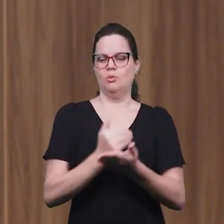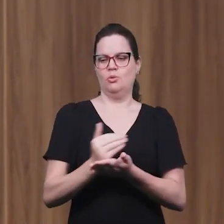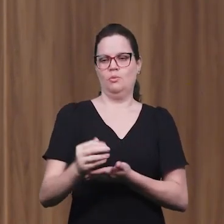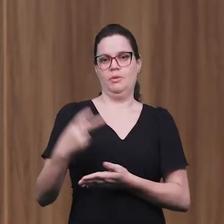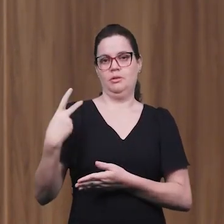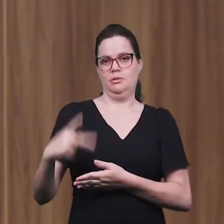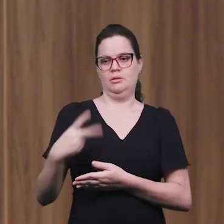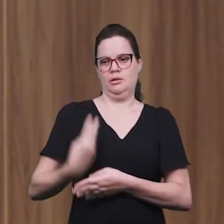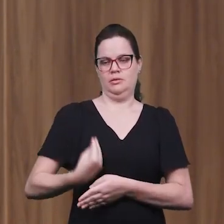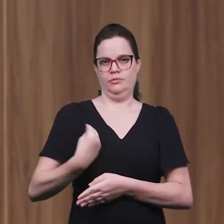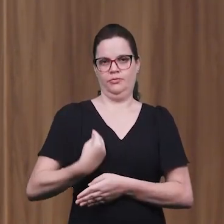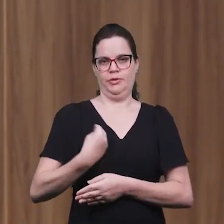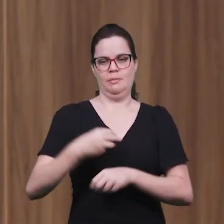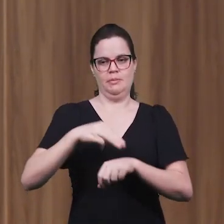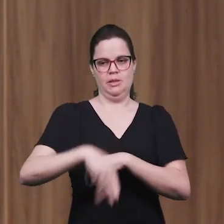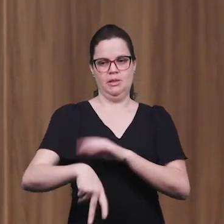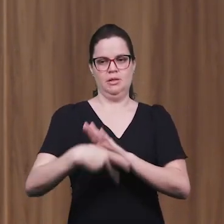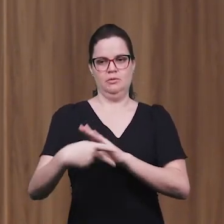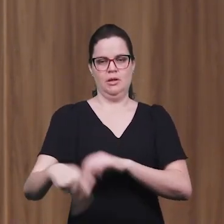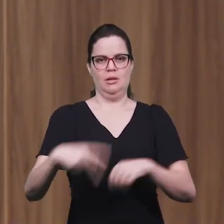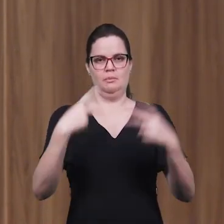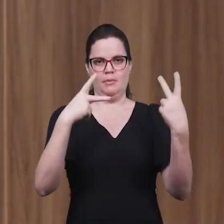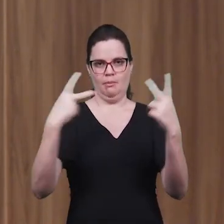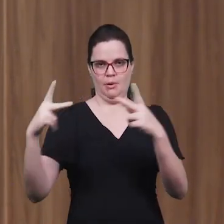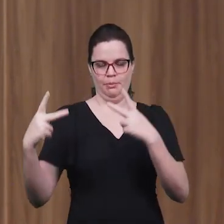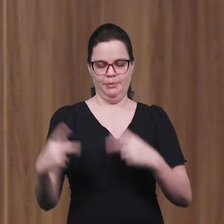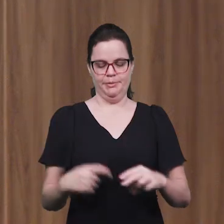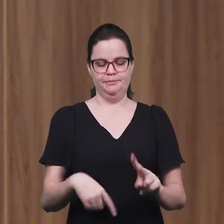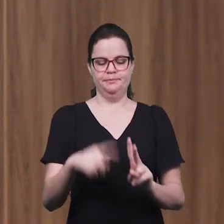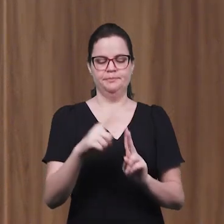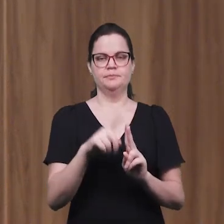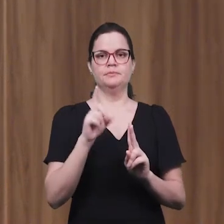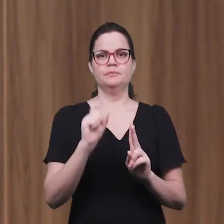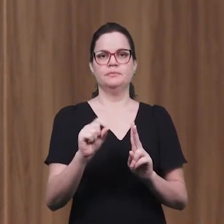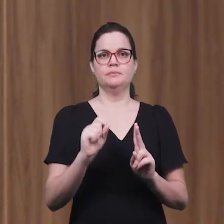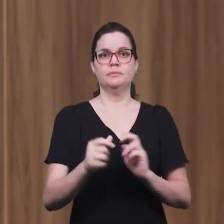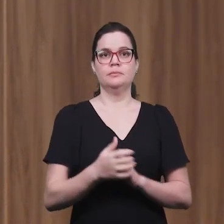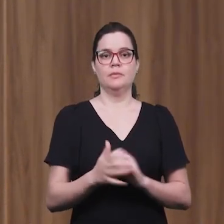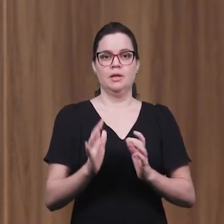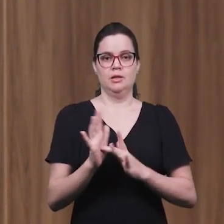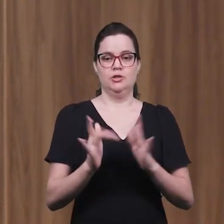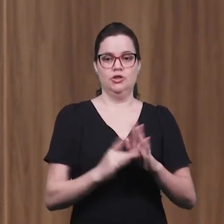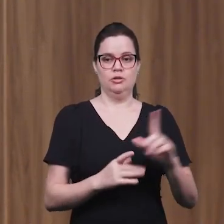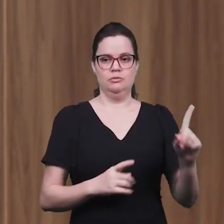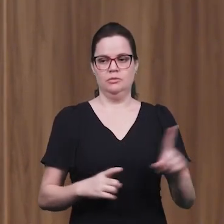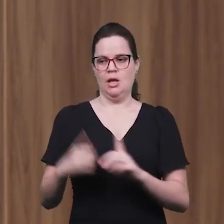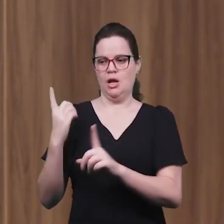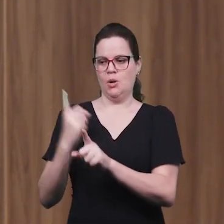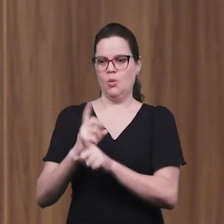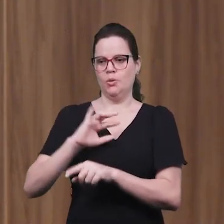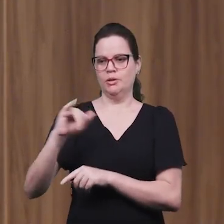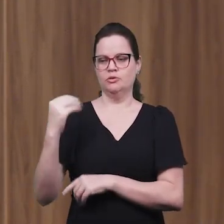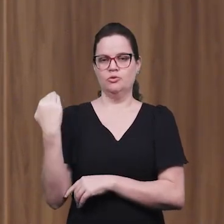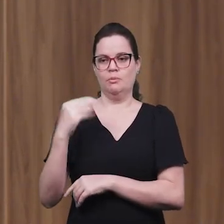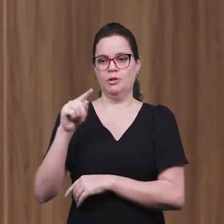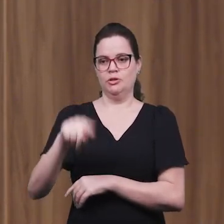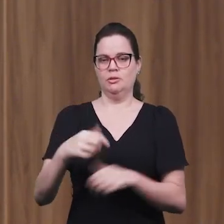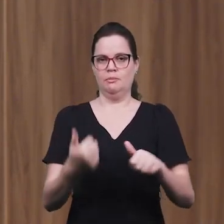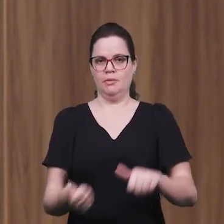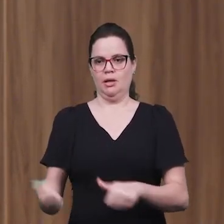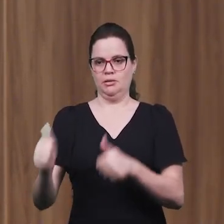E a segunda parte é quando Jesus vai a João para ser batizado por